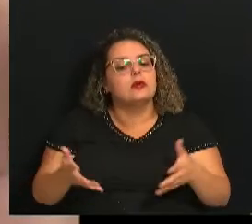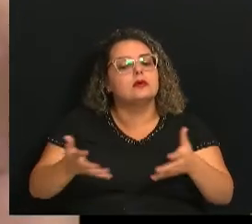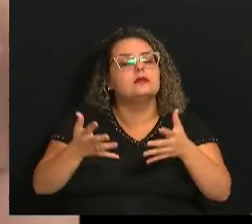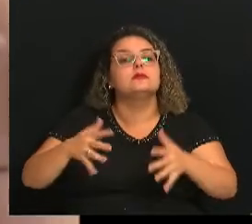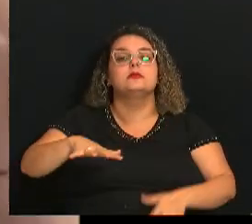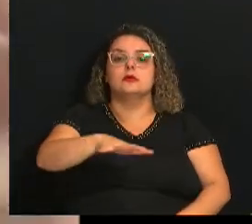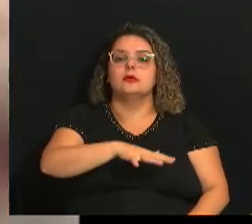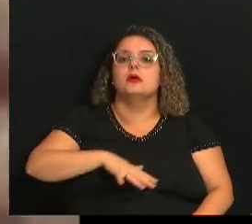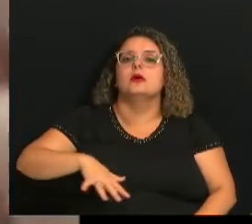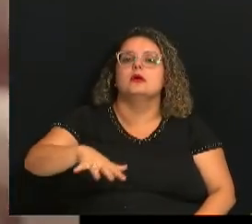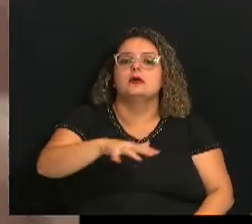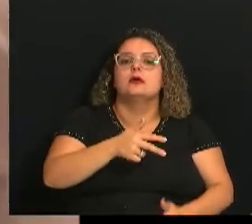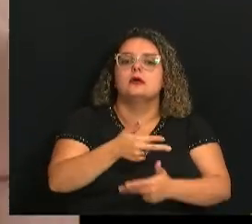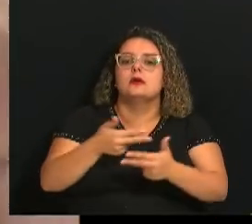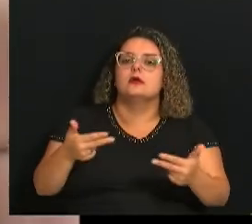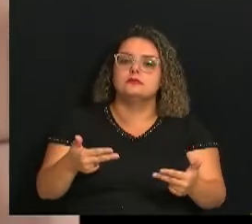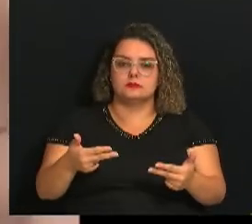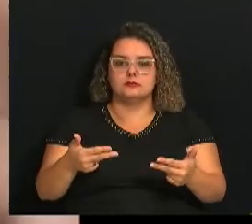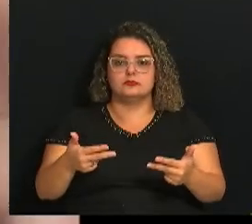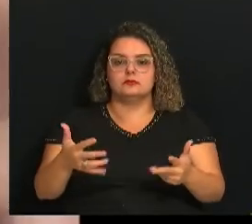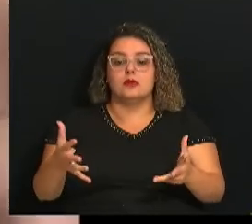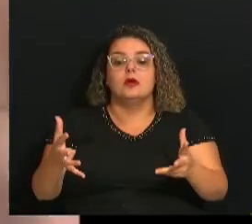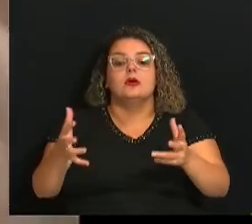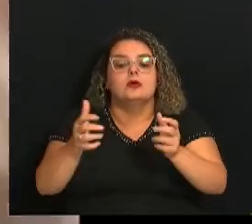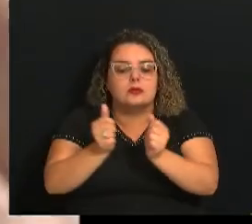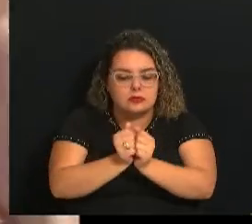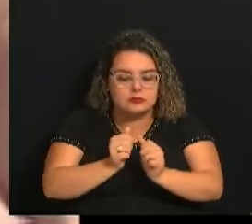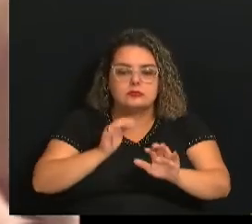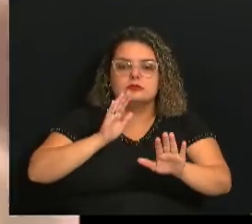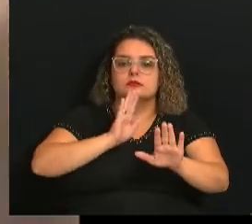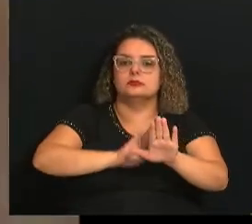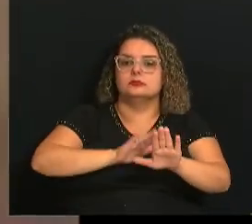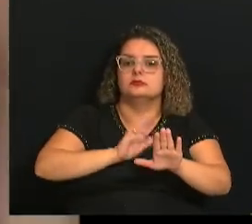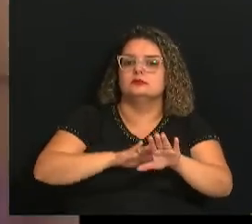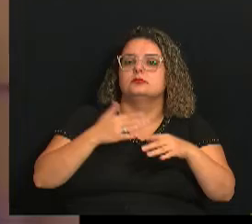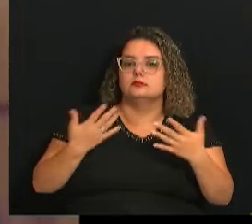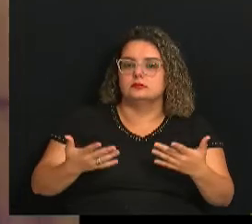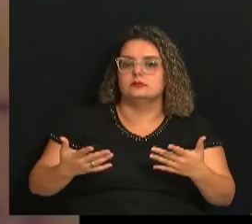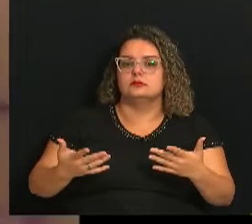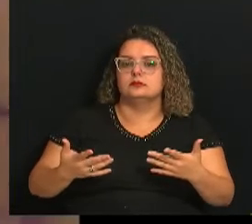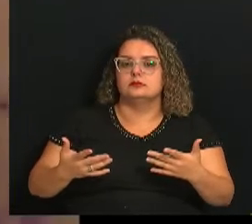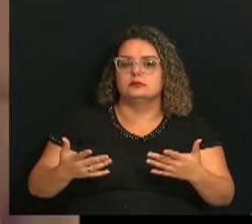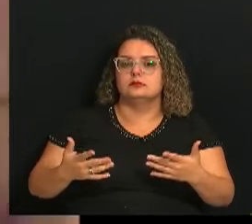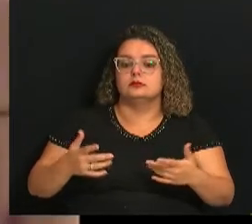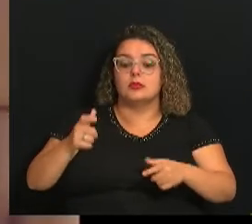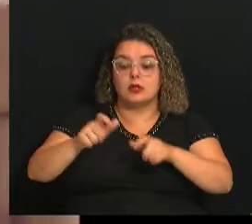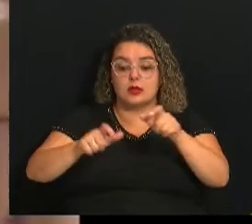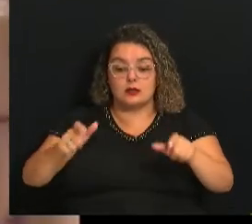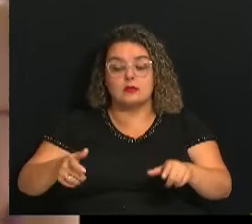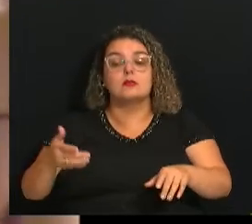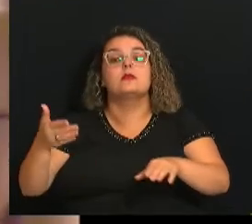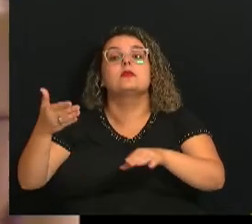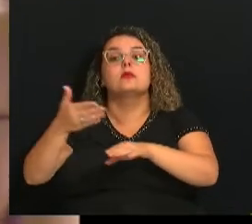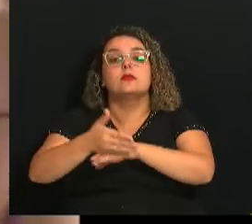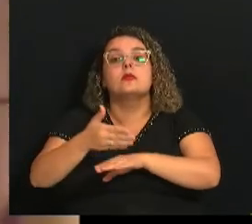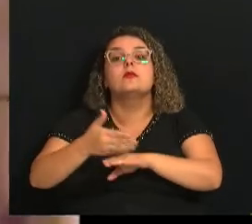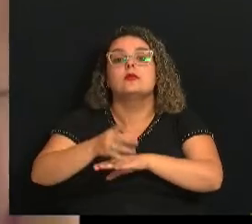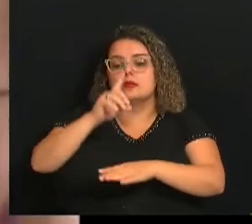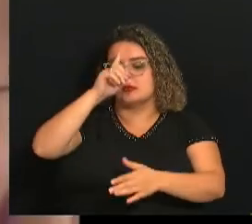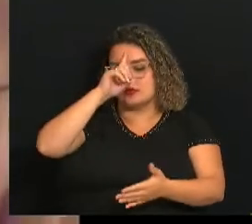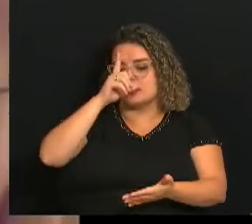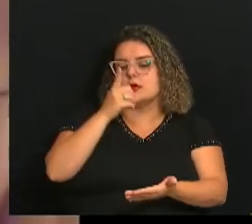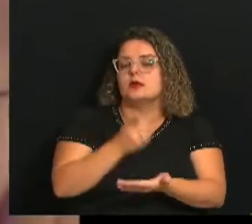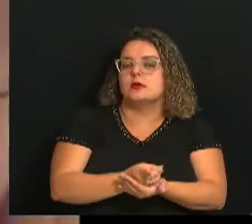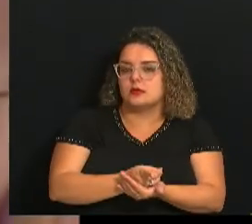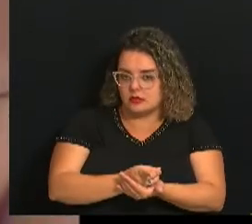bem num conjunto de ações que a população também participe nas decisões, que